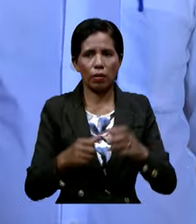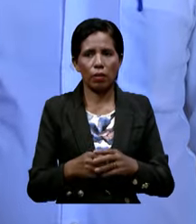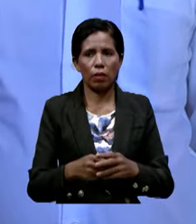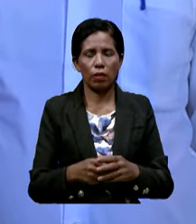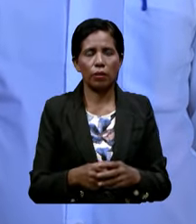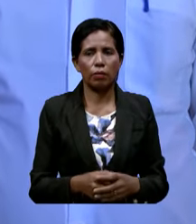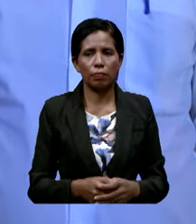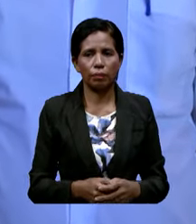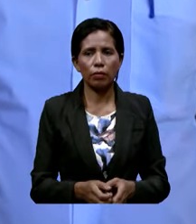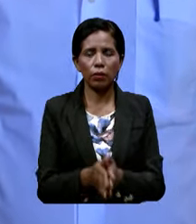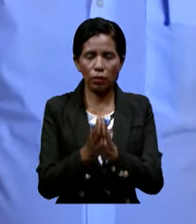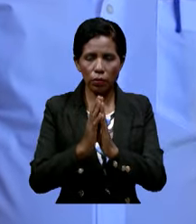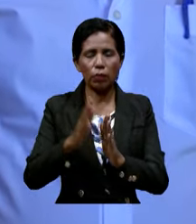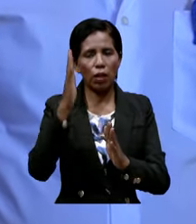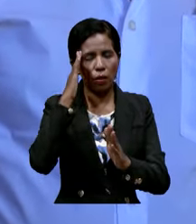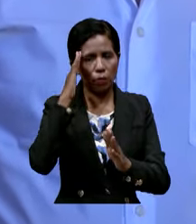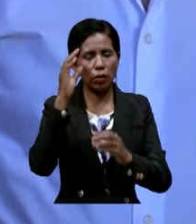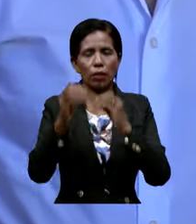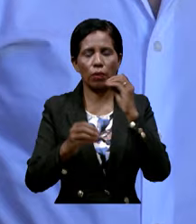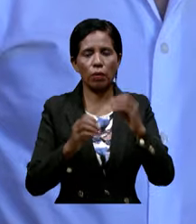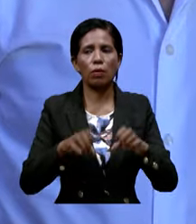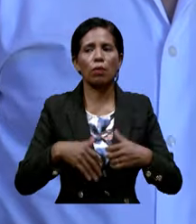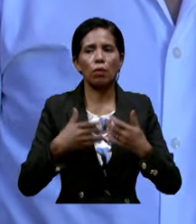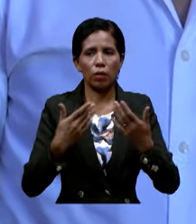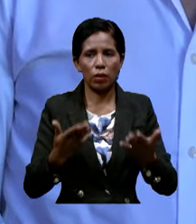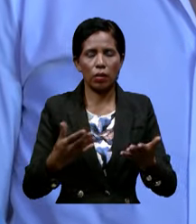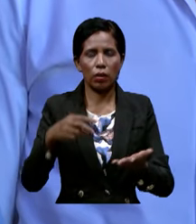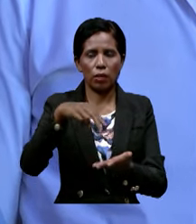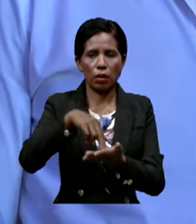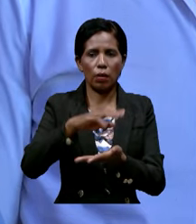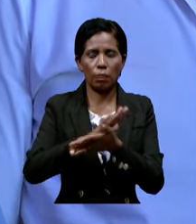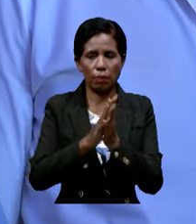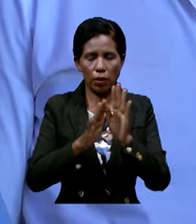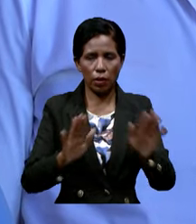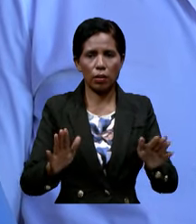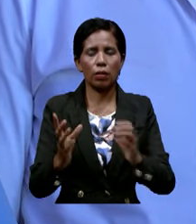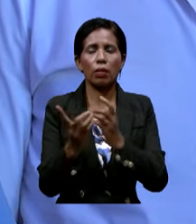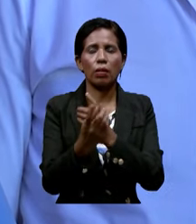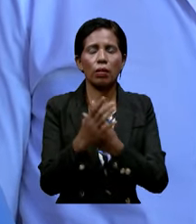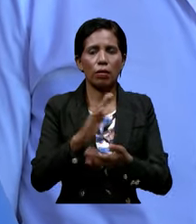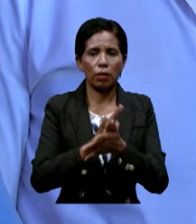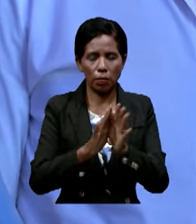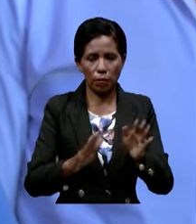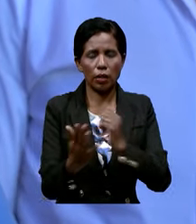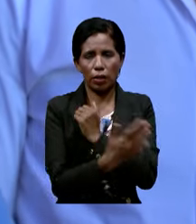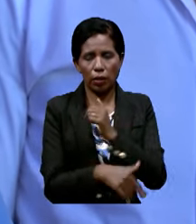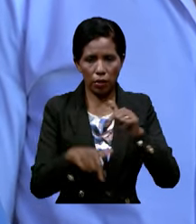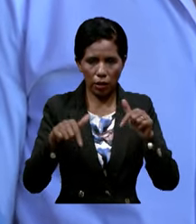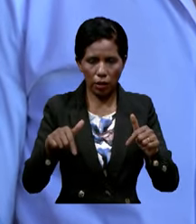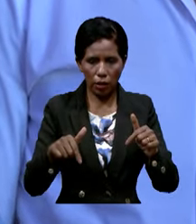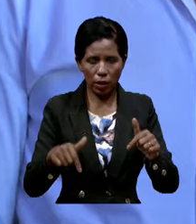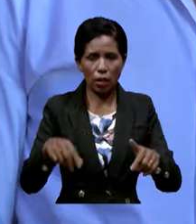tua Kuso ano in Roma, o insato bele cria paso dame barrai da ne, hari unidad nasional